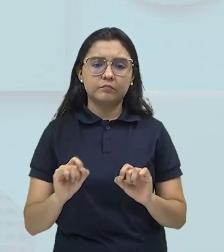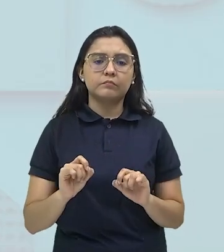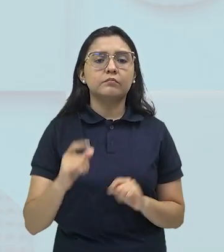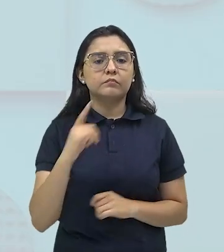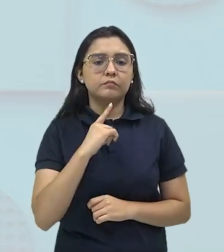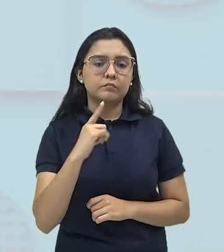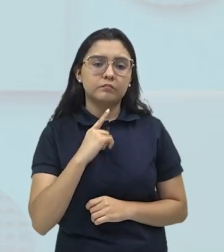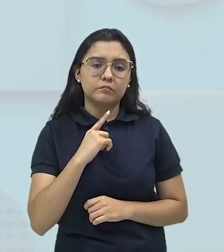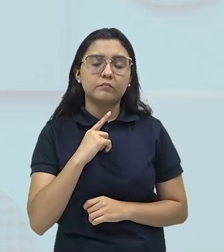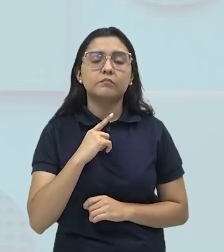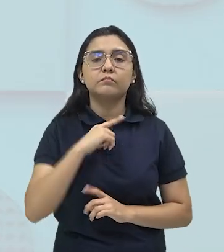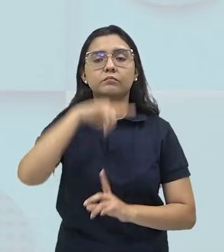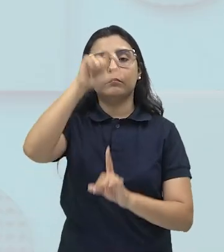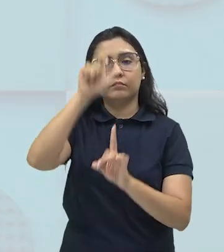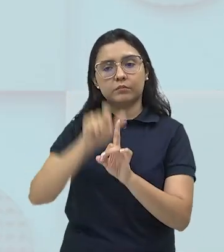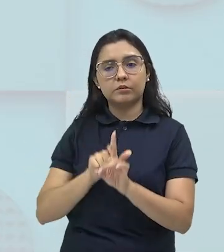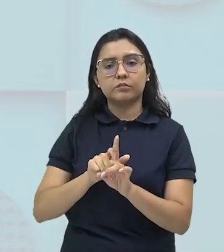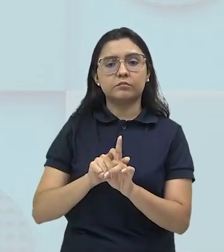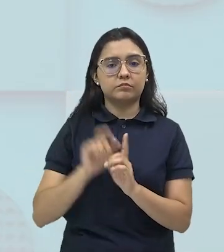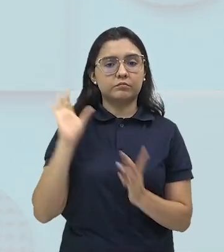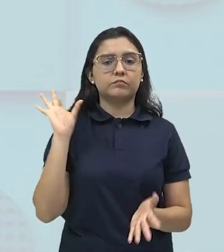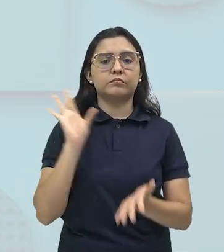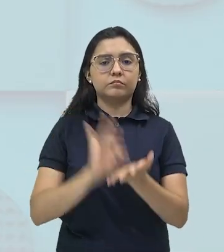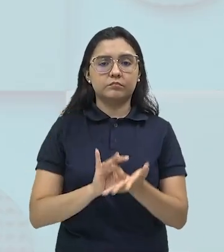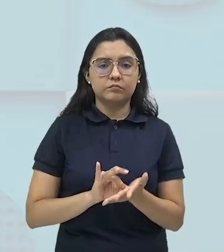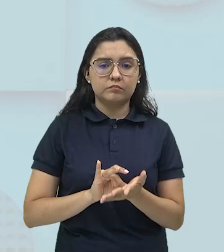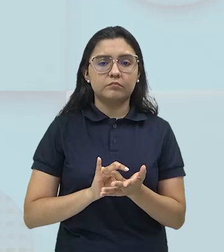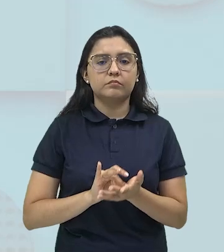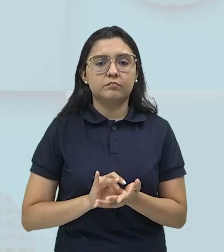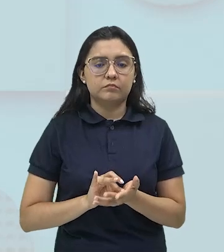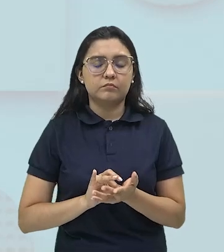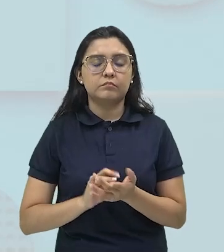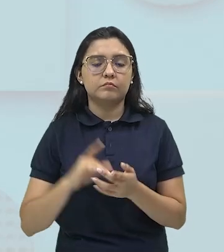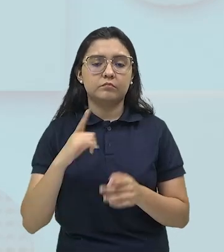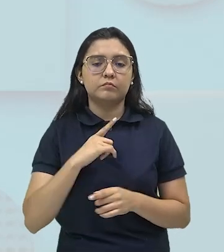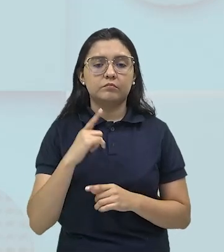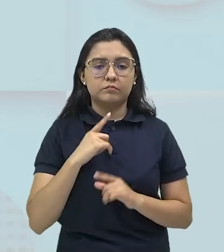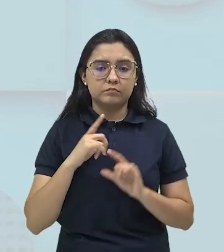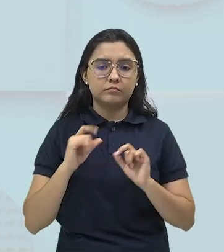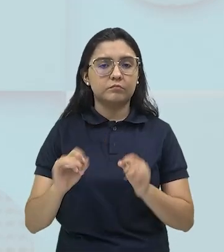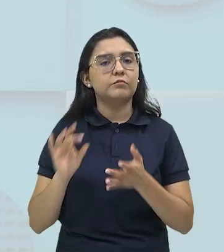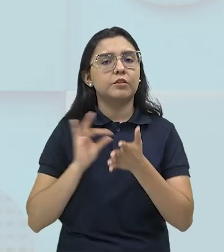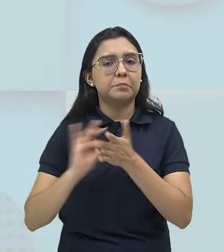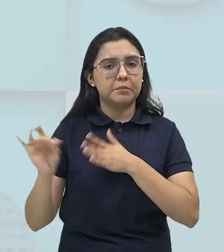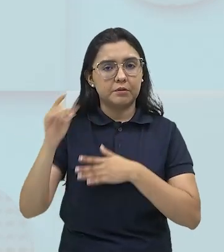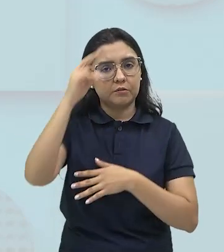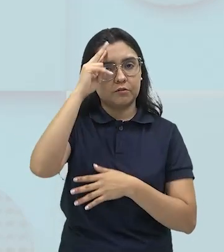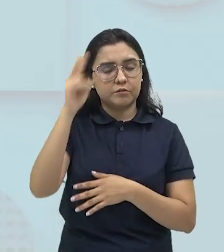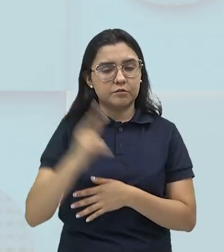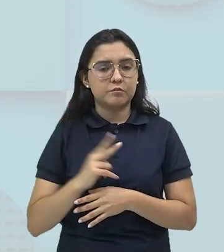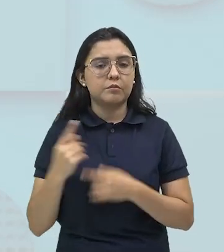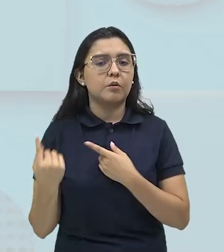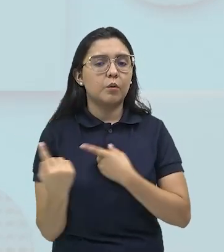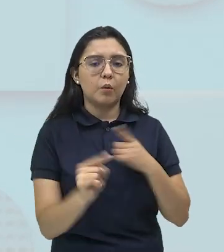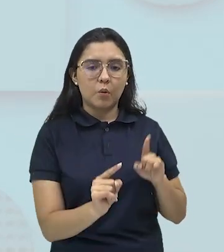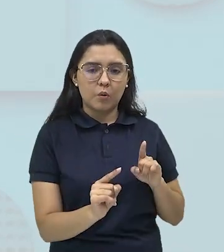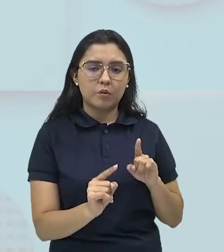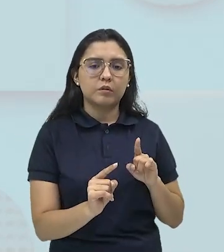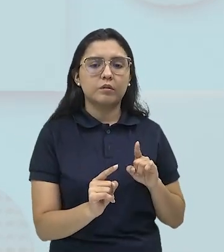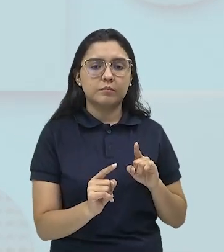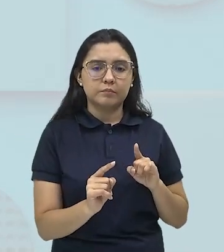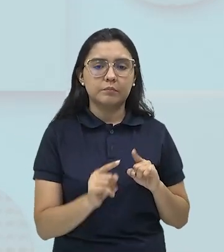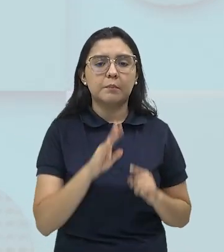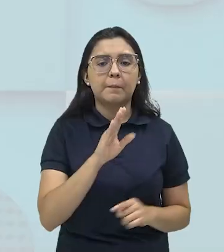aí um personagem que justamente é o vilão da história, que vai se contrapor a tirania de Bacamarte, já que